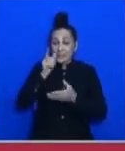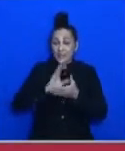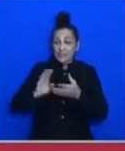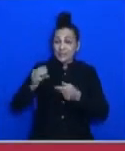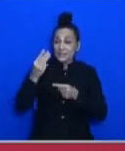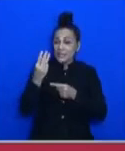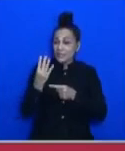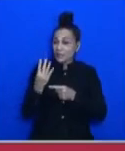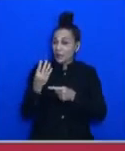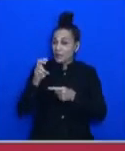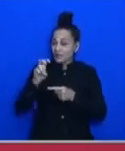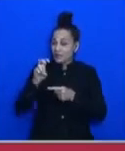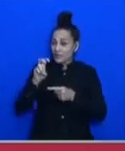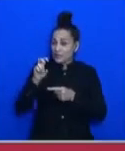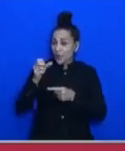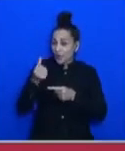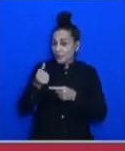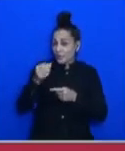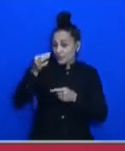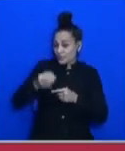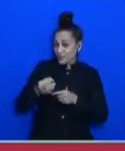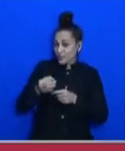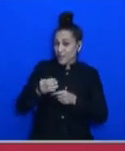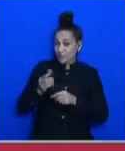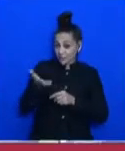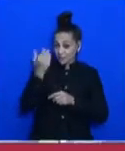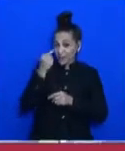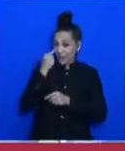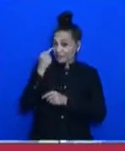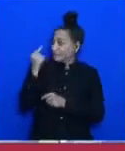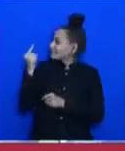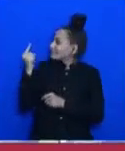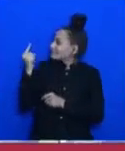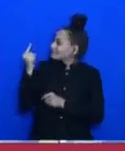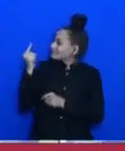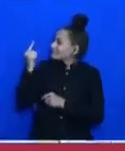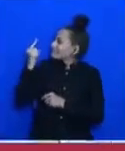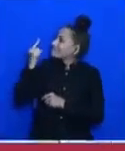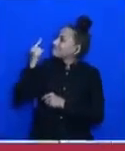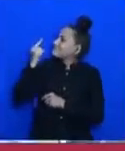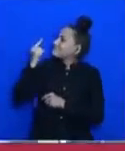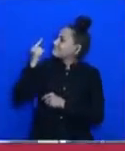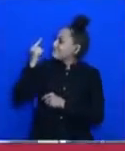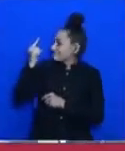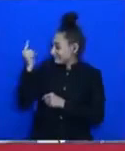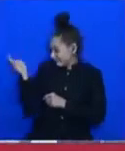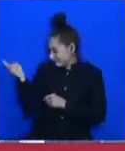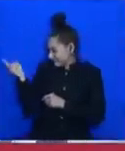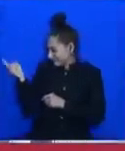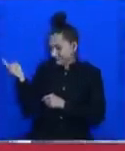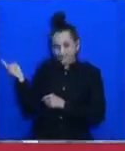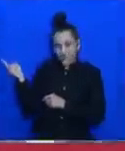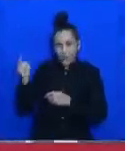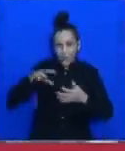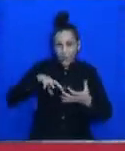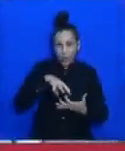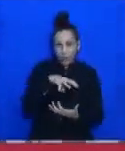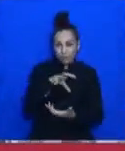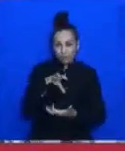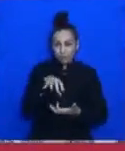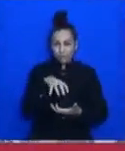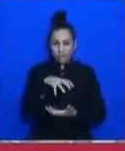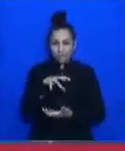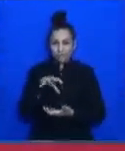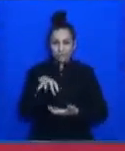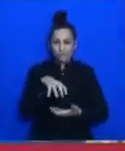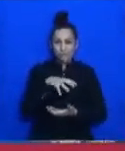5 ou 6 números. Vamos lá? Bolas posicionadas, valendo. Globo